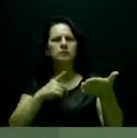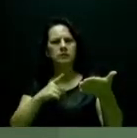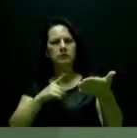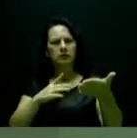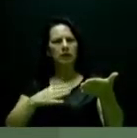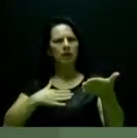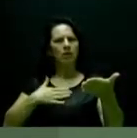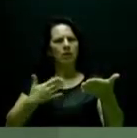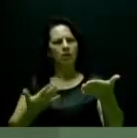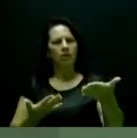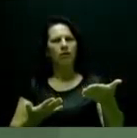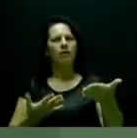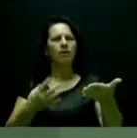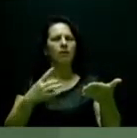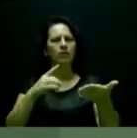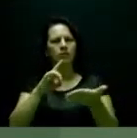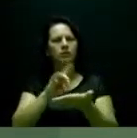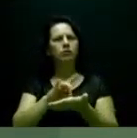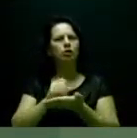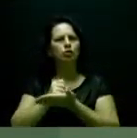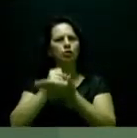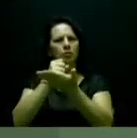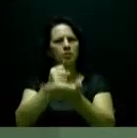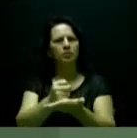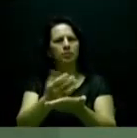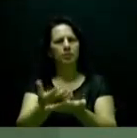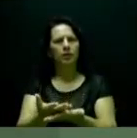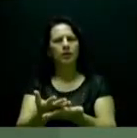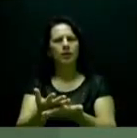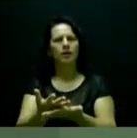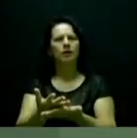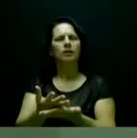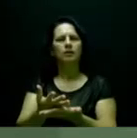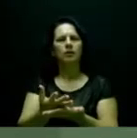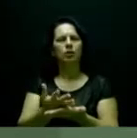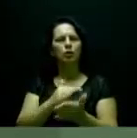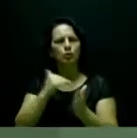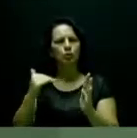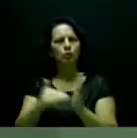se solidarizar realmente, apoiar e torcer para que